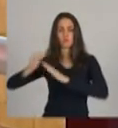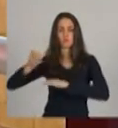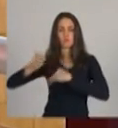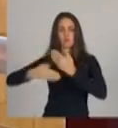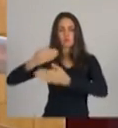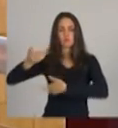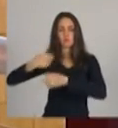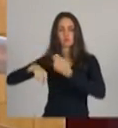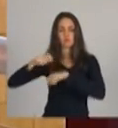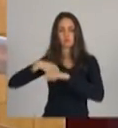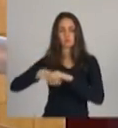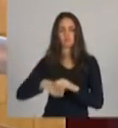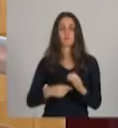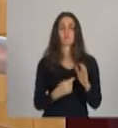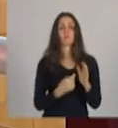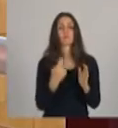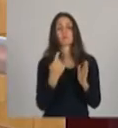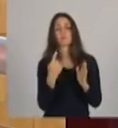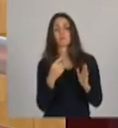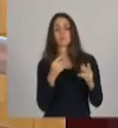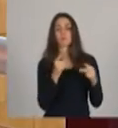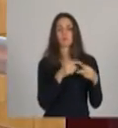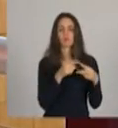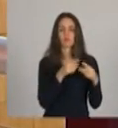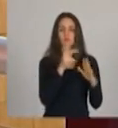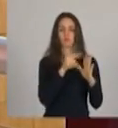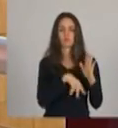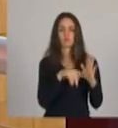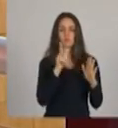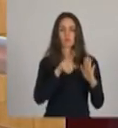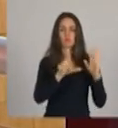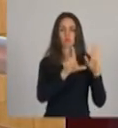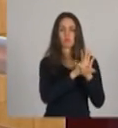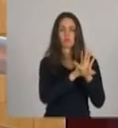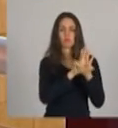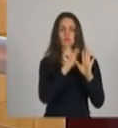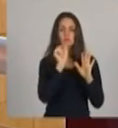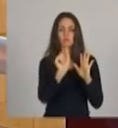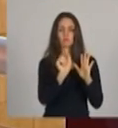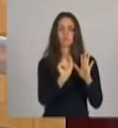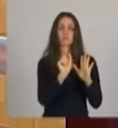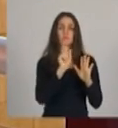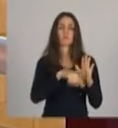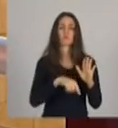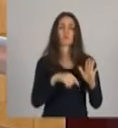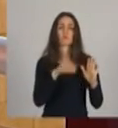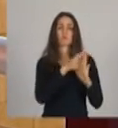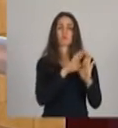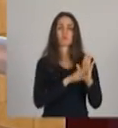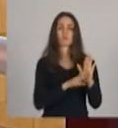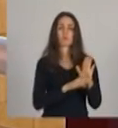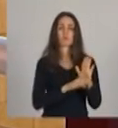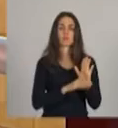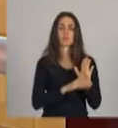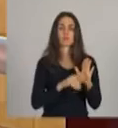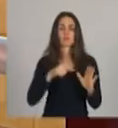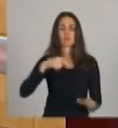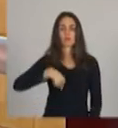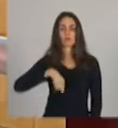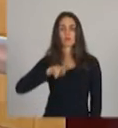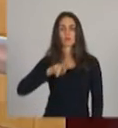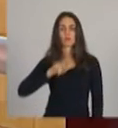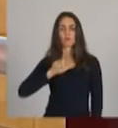primeiro projeto, que foi aprovado, institucionaliza por forma de lei o programa Qualificar ES, que oferece cursos